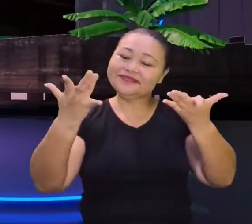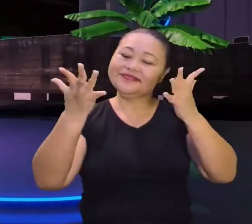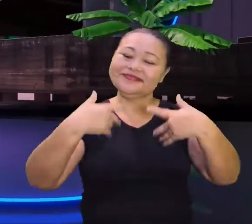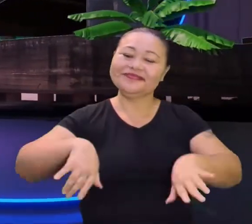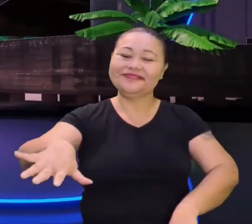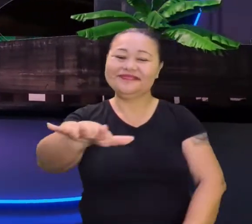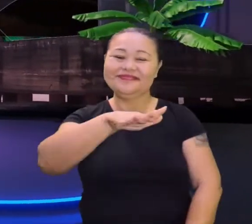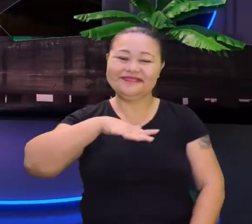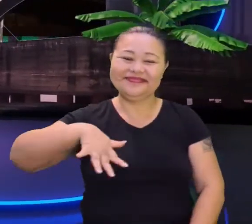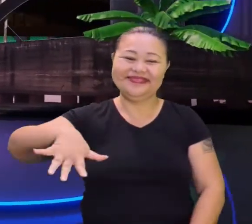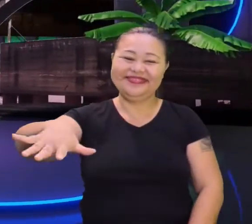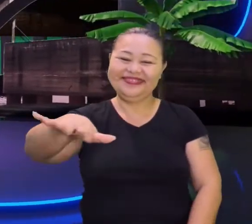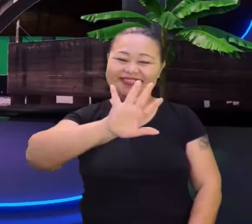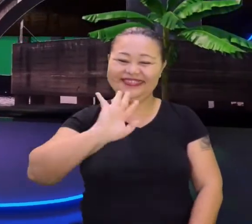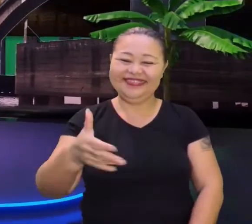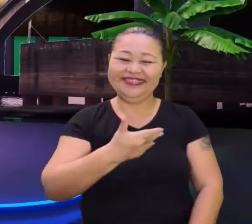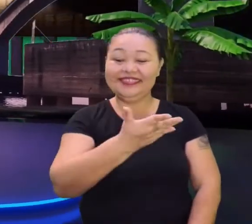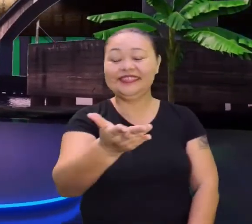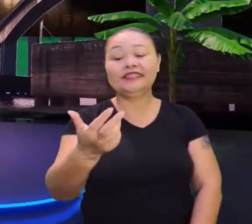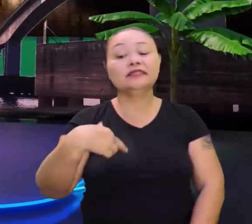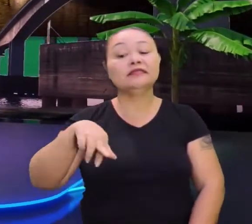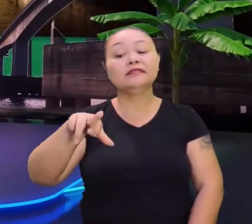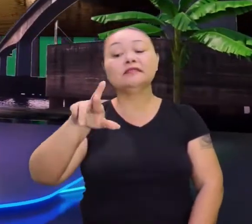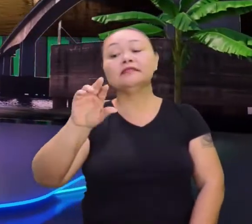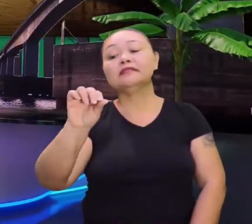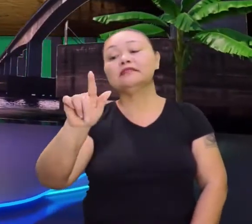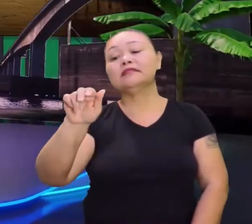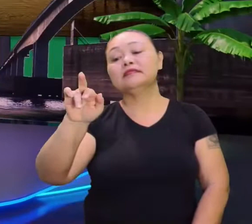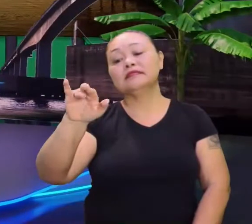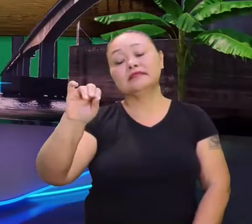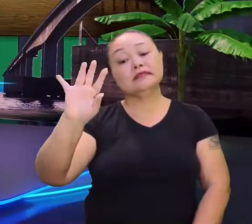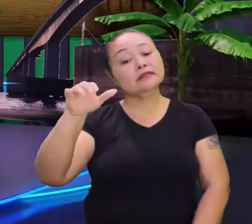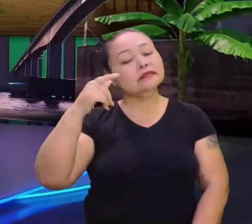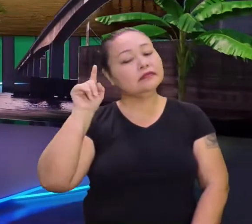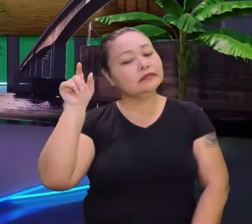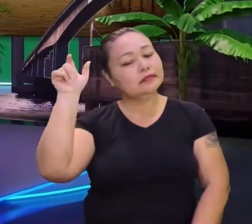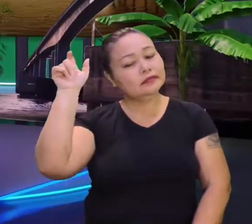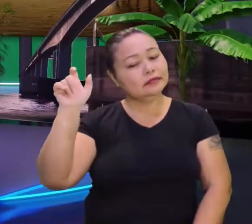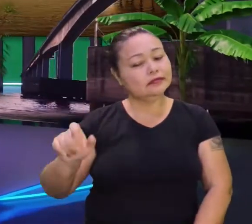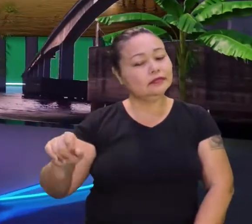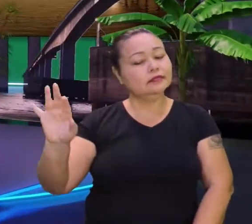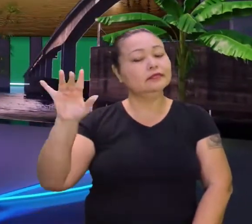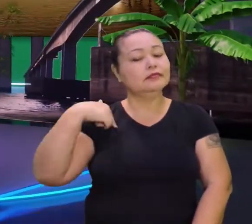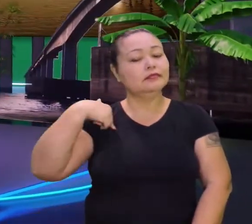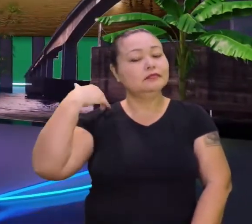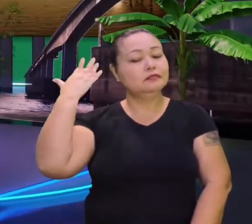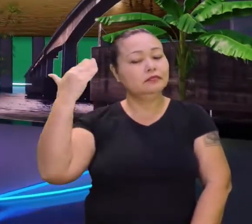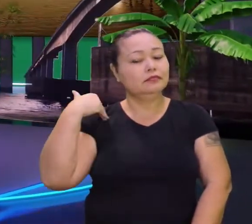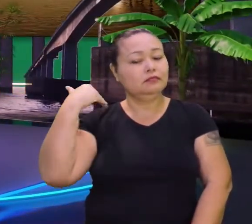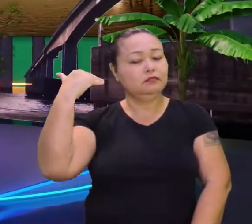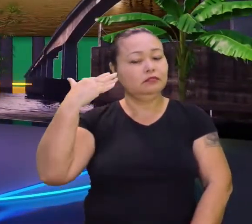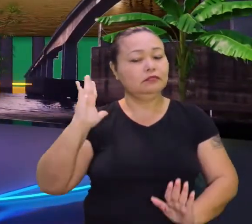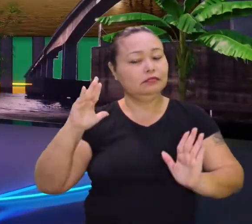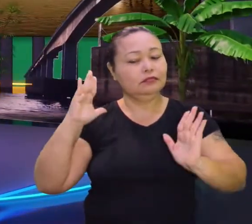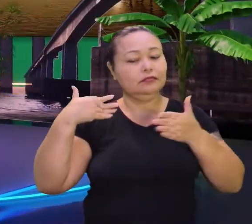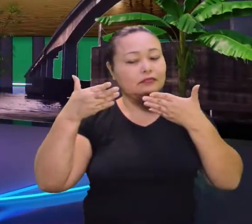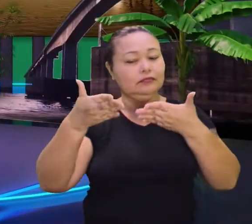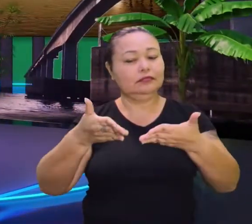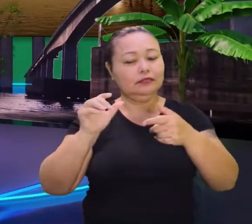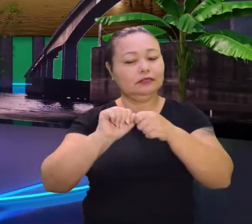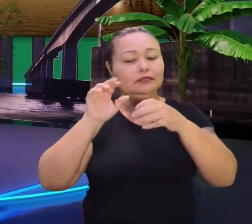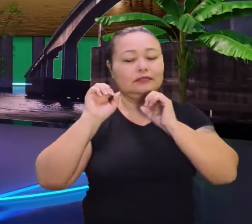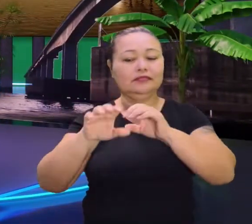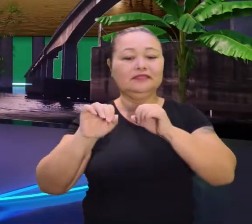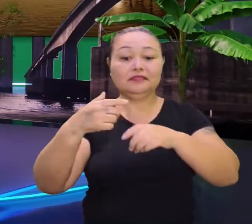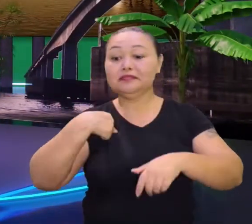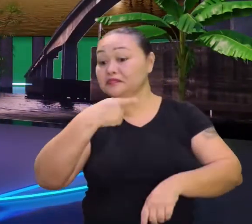Salve, salve, galera! E aí, Rogério? Rogério, você é um rapaz tão dedicado à educação